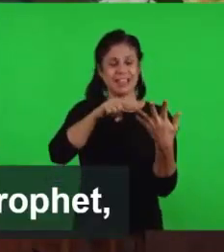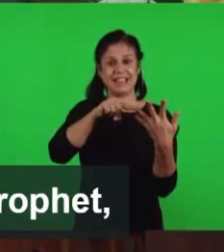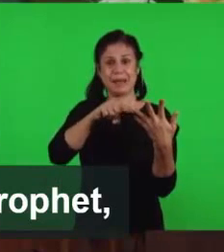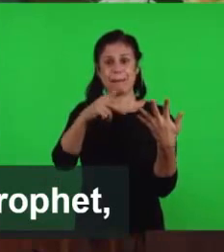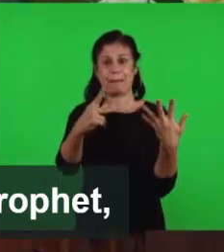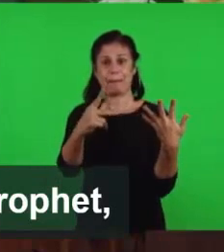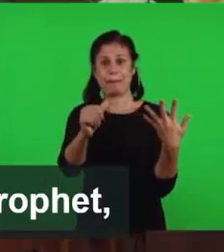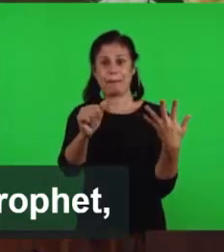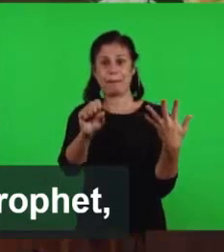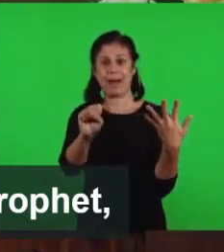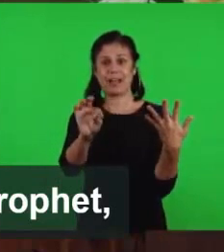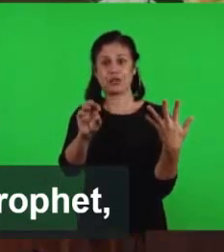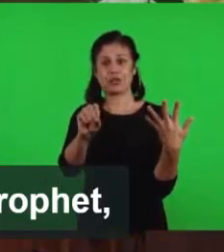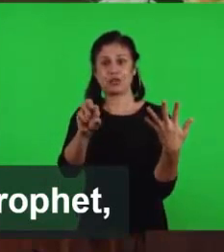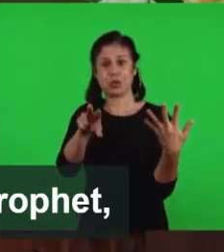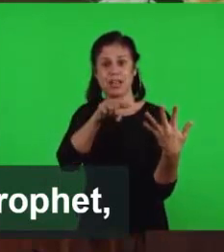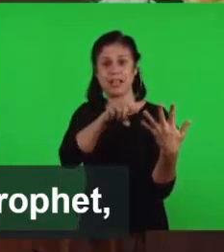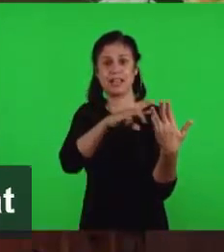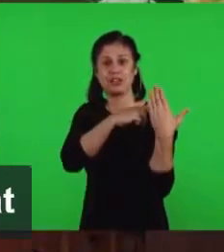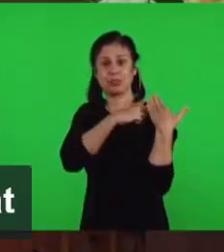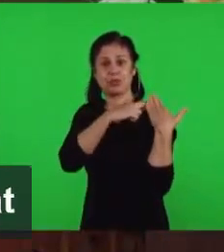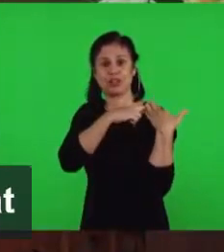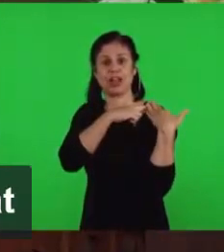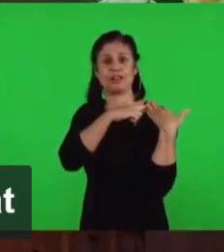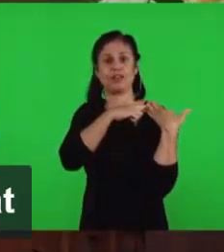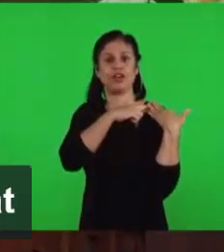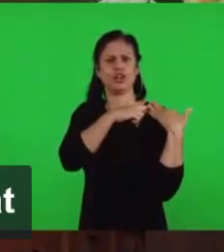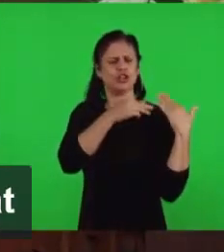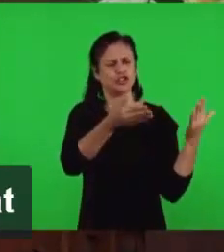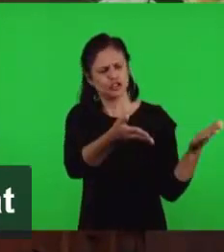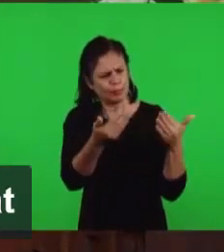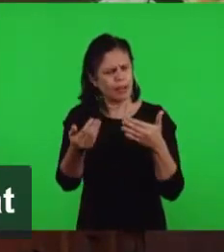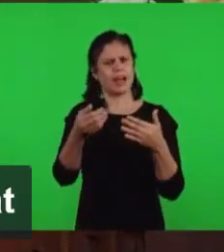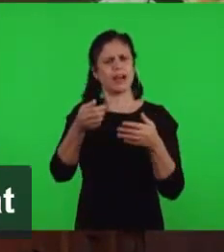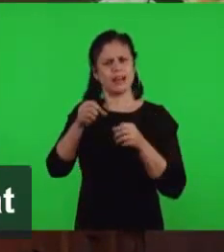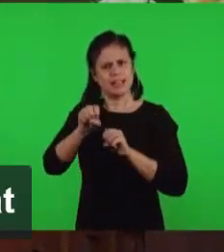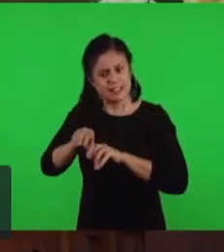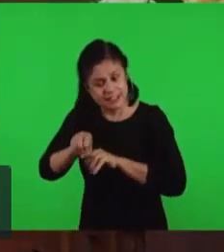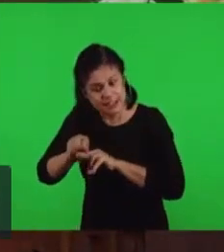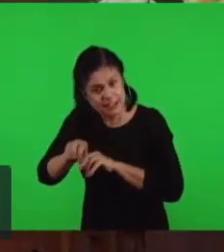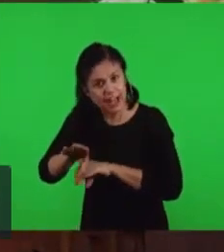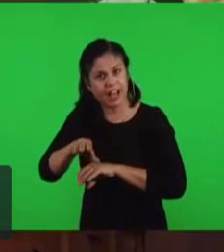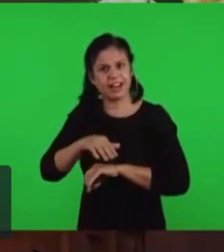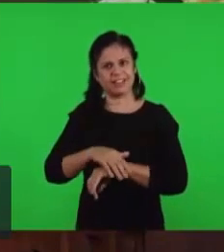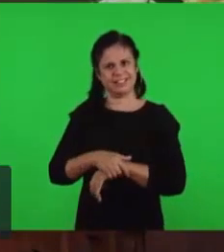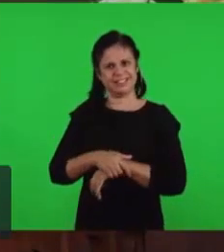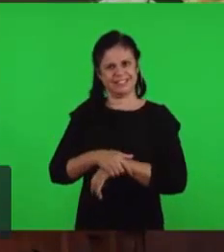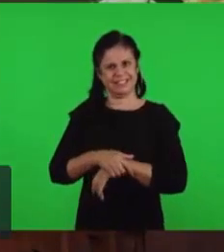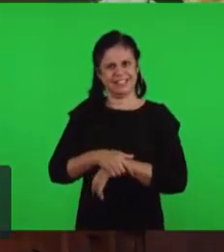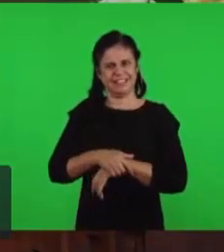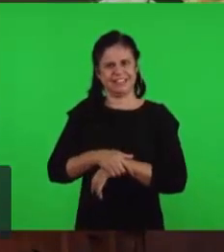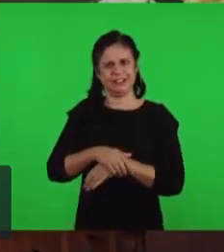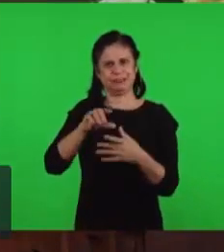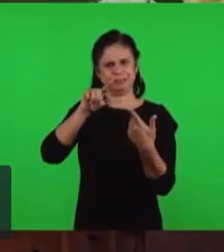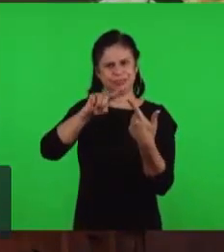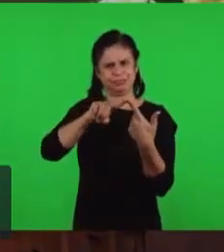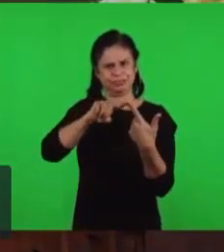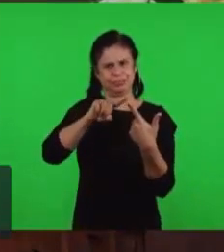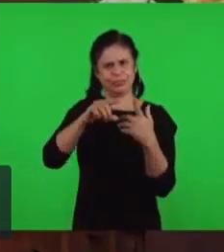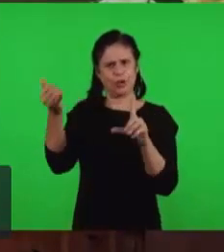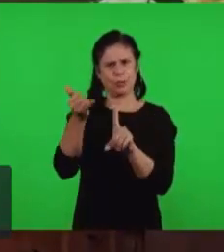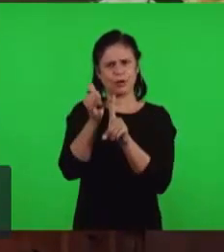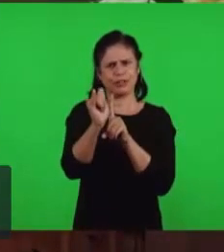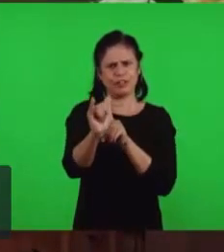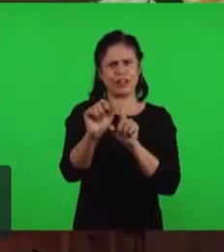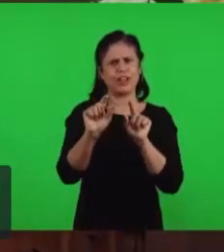a mão de Deus não é o profeta Observe não é o profeta que usa usado como dons aqui não o